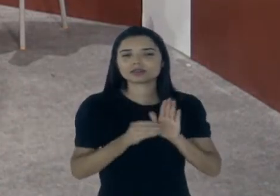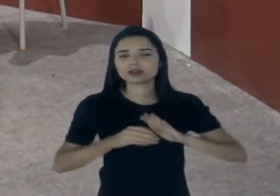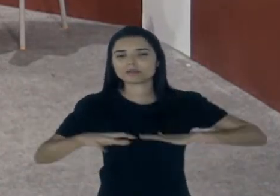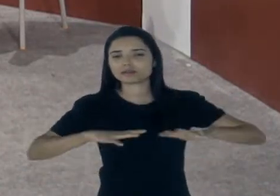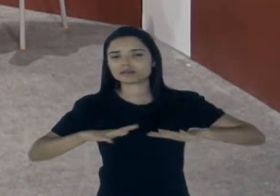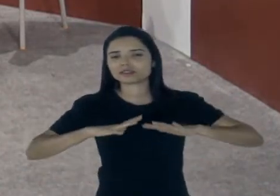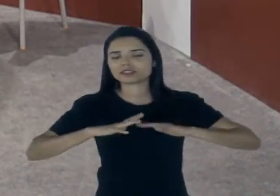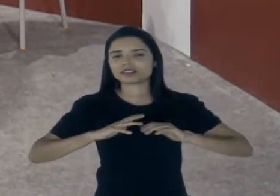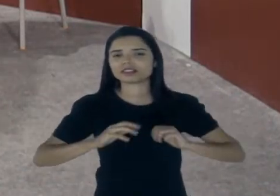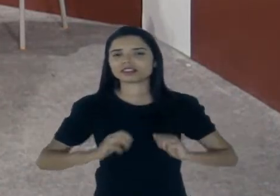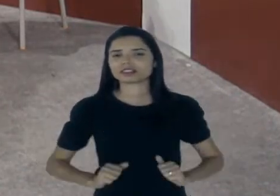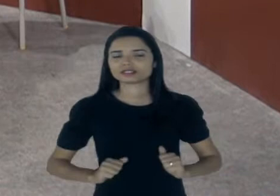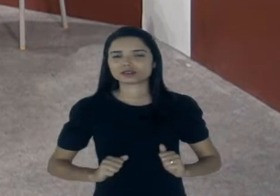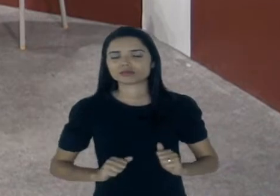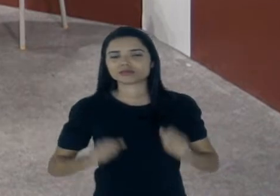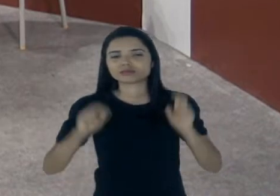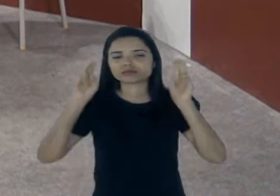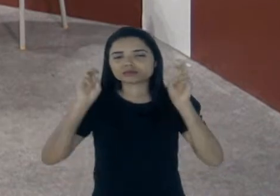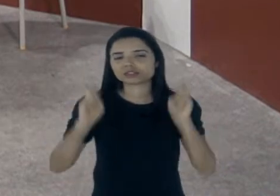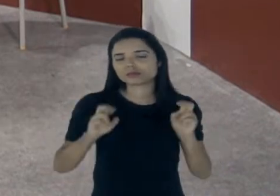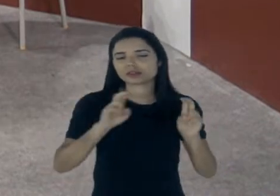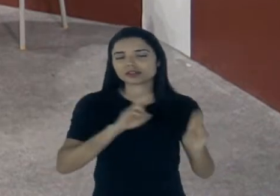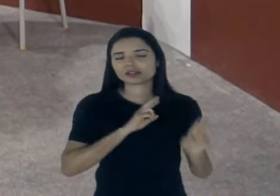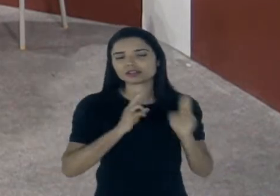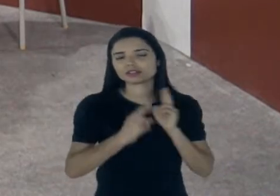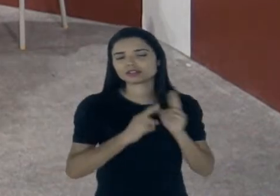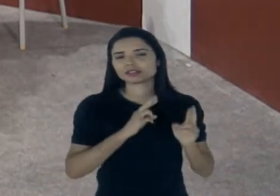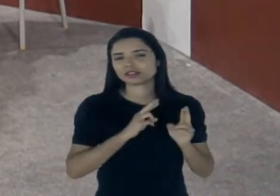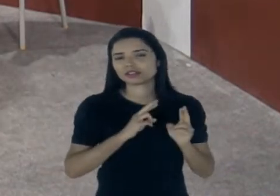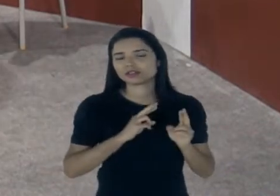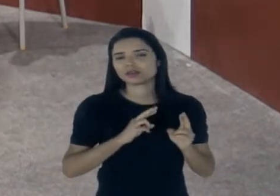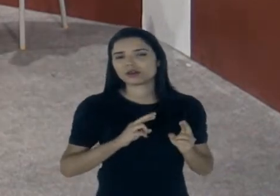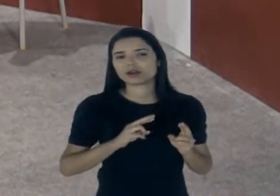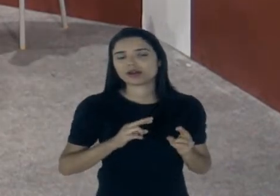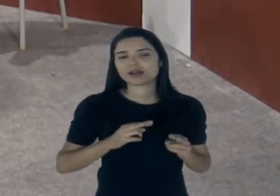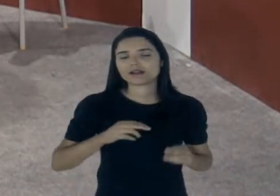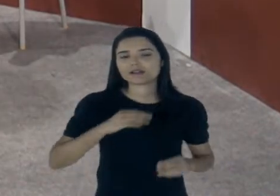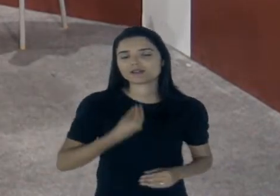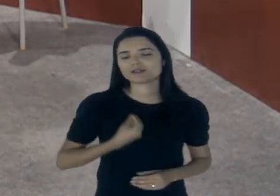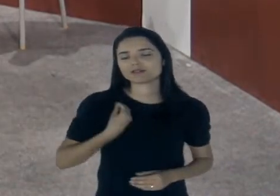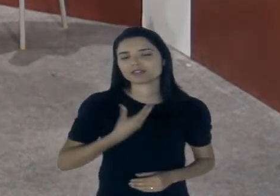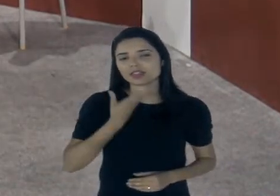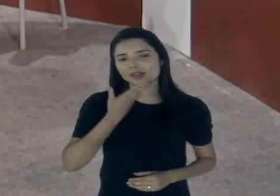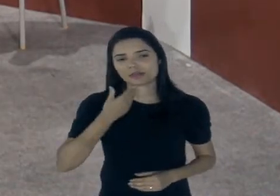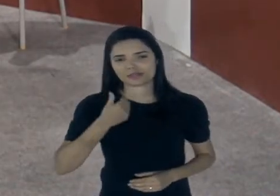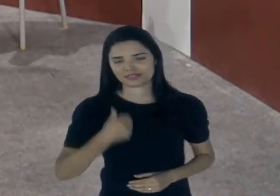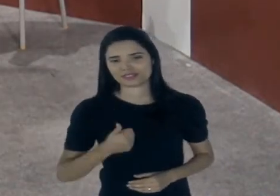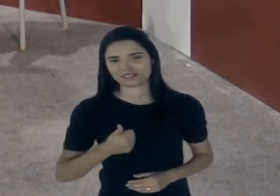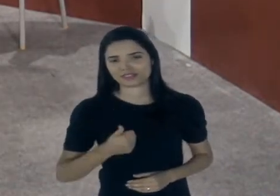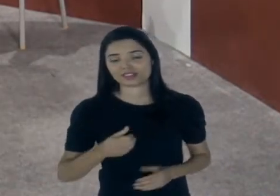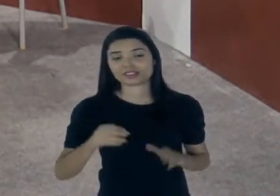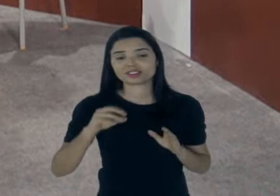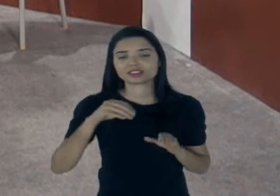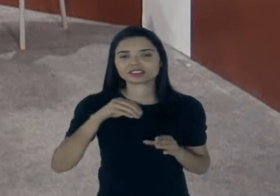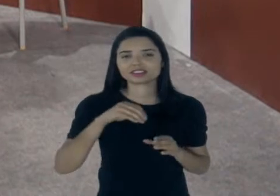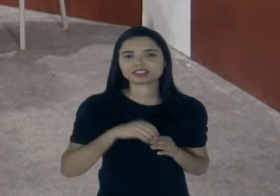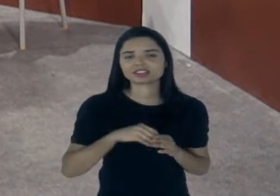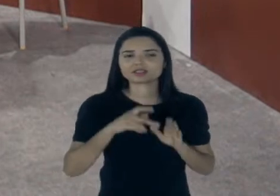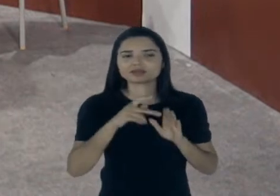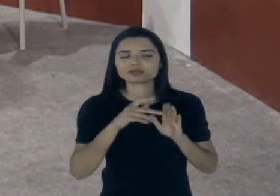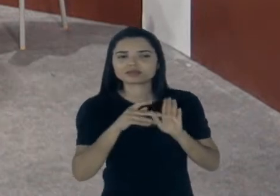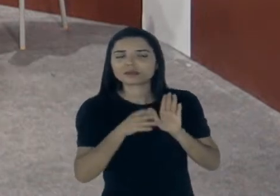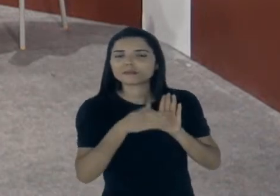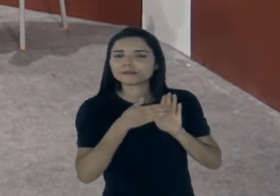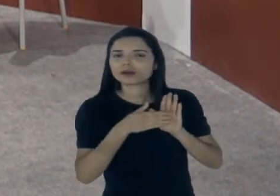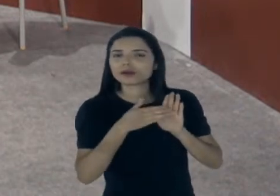à qualidade de vida, bem-estar e práticas corporais de educação física. Então a gente está dentro aí dessa programação, né, observando